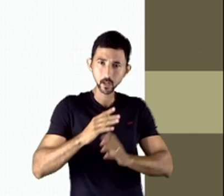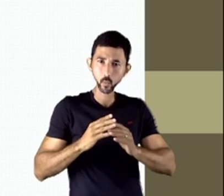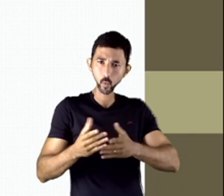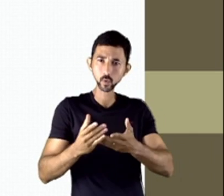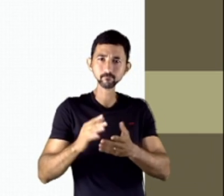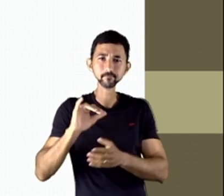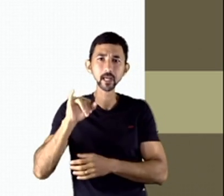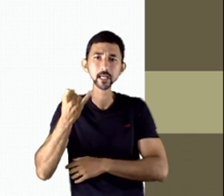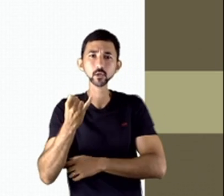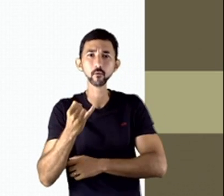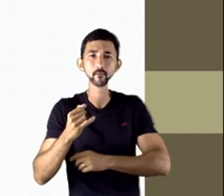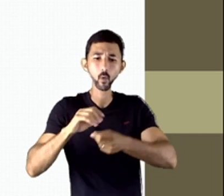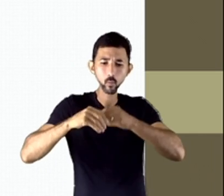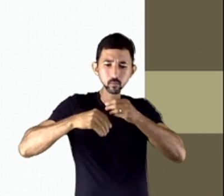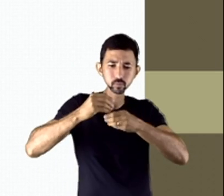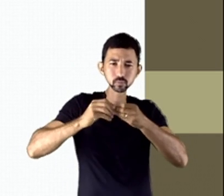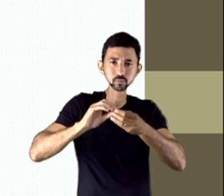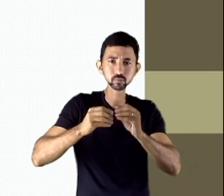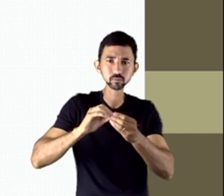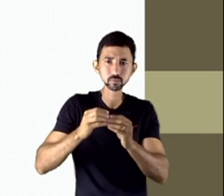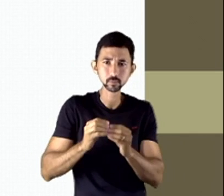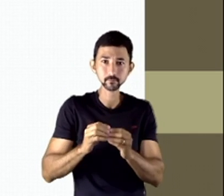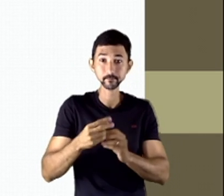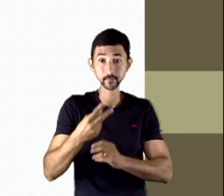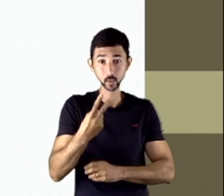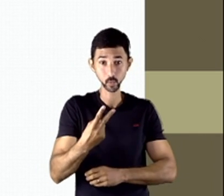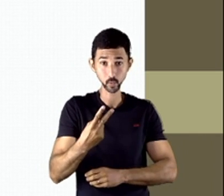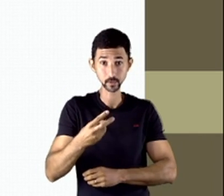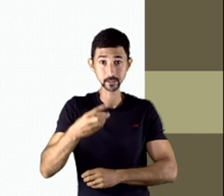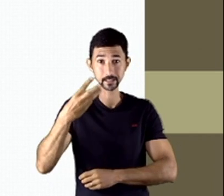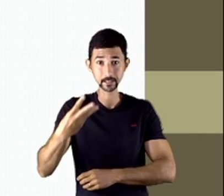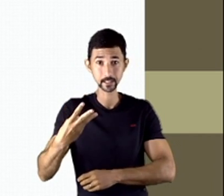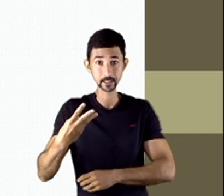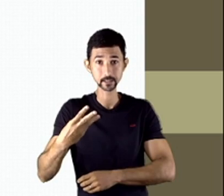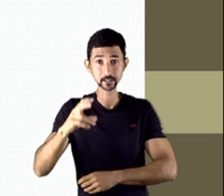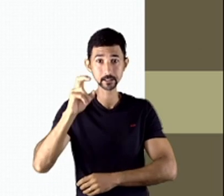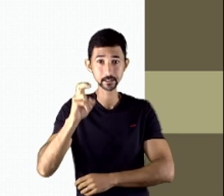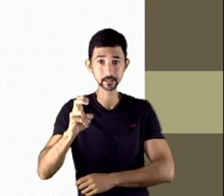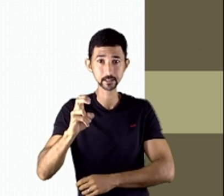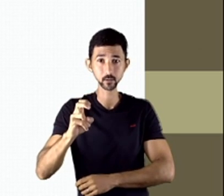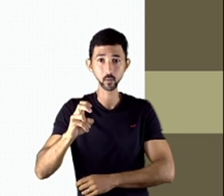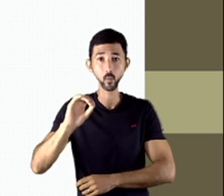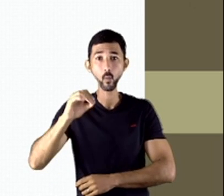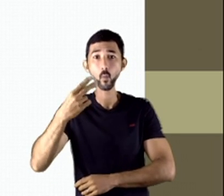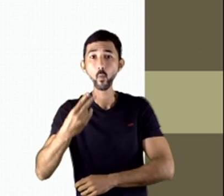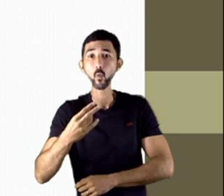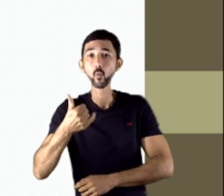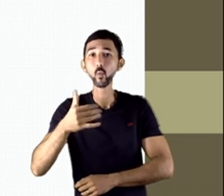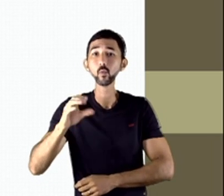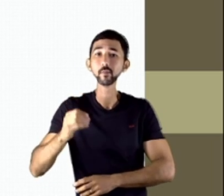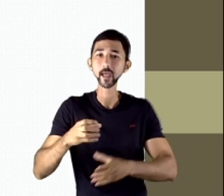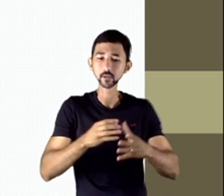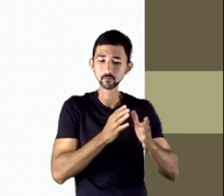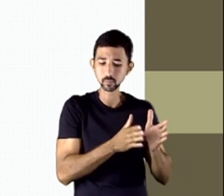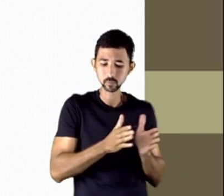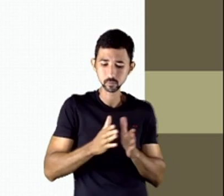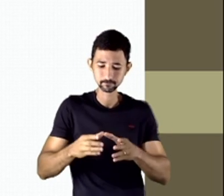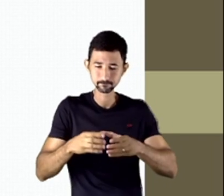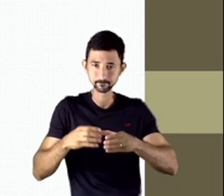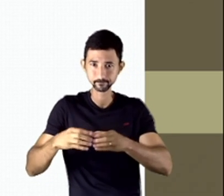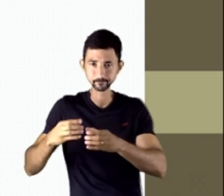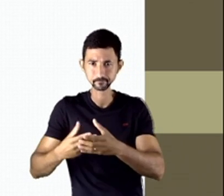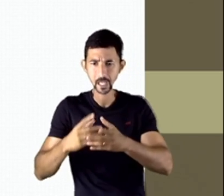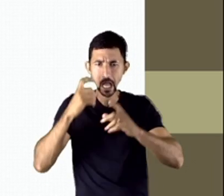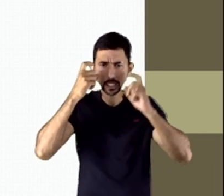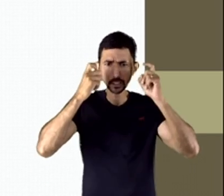ele resolveu usar embalagens com 2, 3, 5 ou 10 unidades. Ainda está